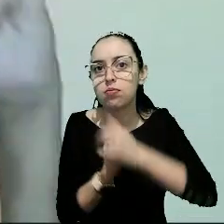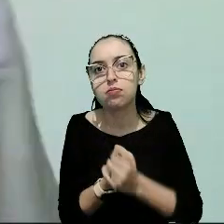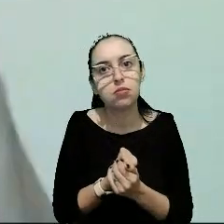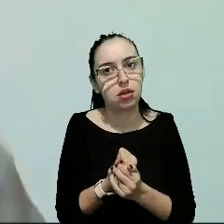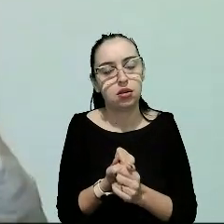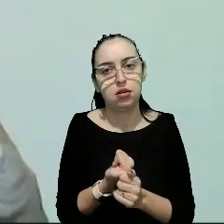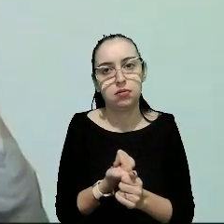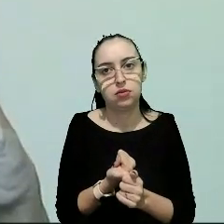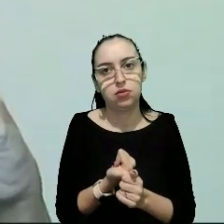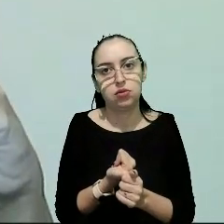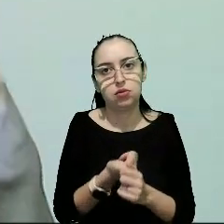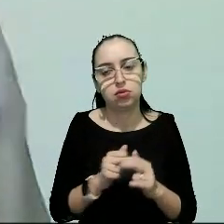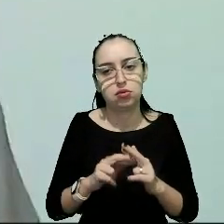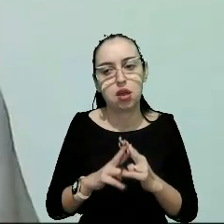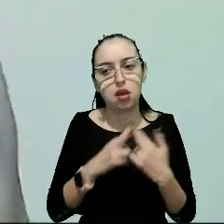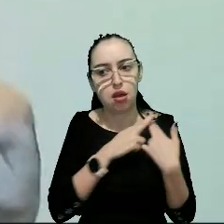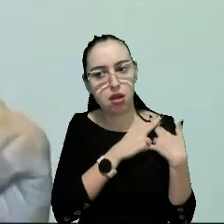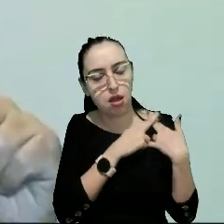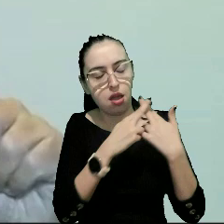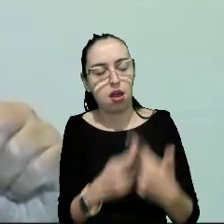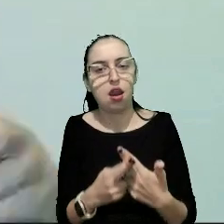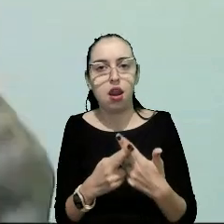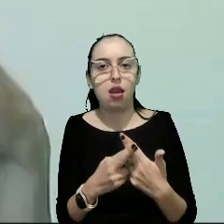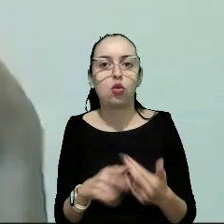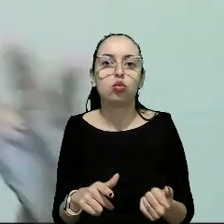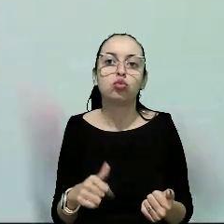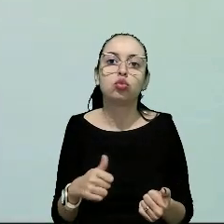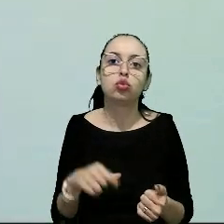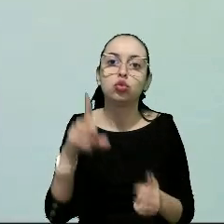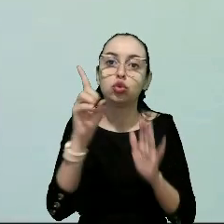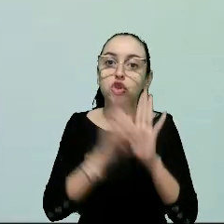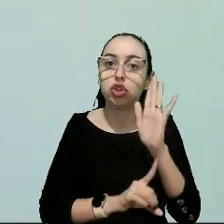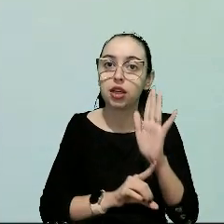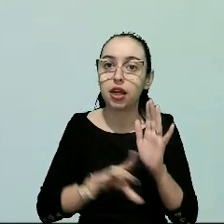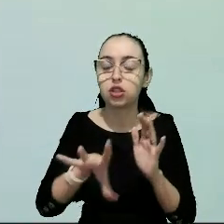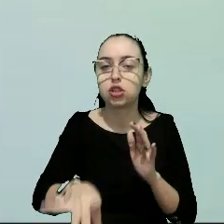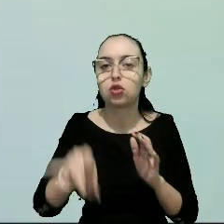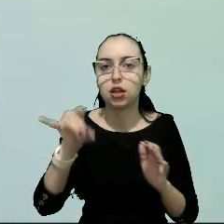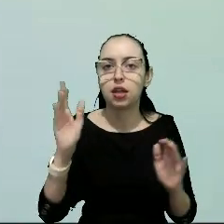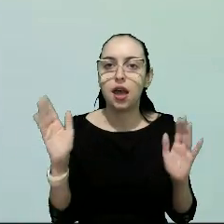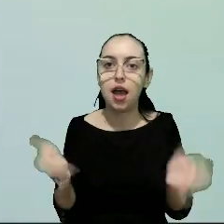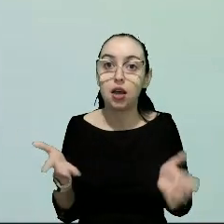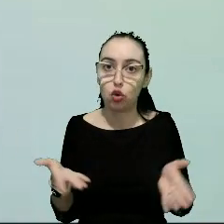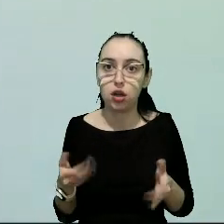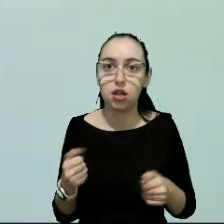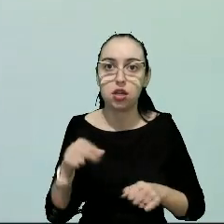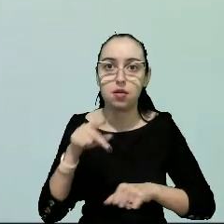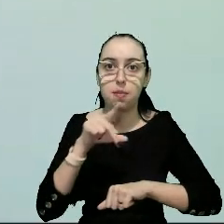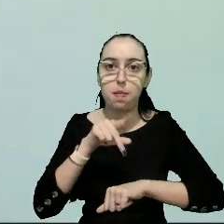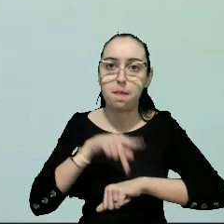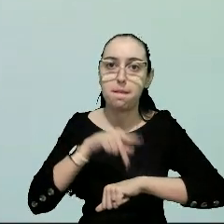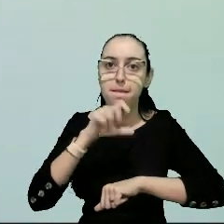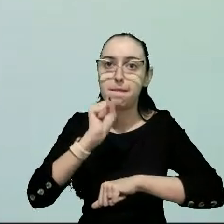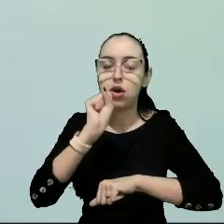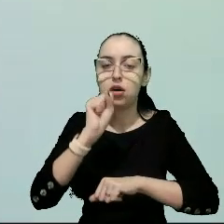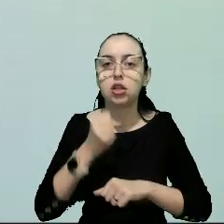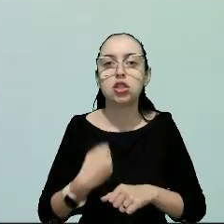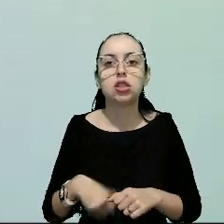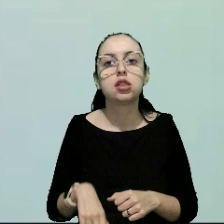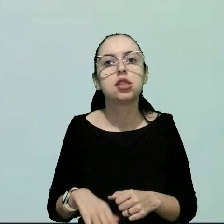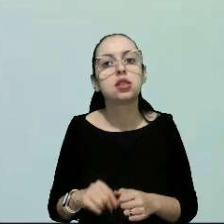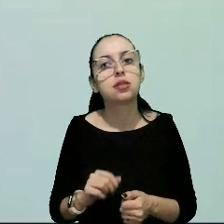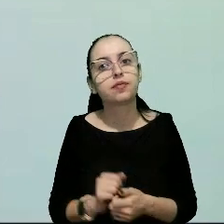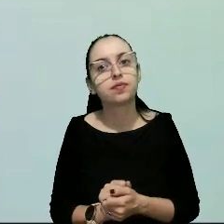mais precioso, que é a autonomia. Atualmente eu estou fazendo um pós-doutorado em psicologia